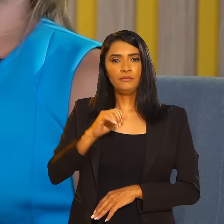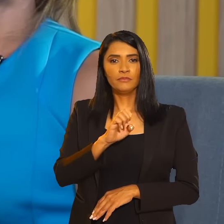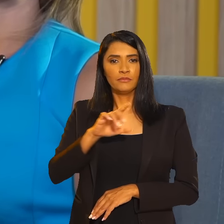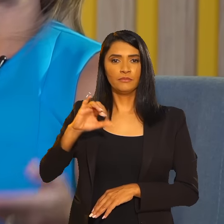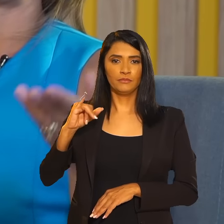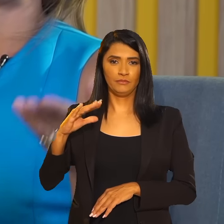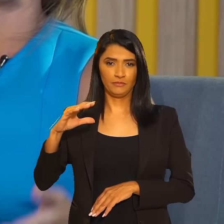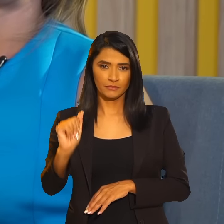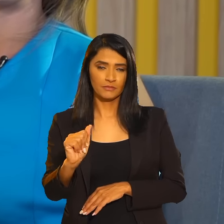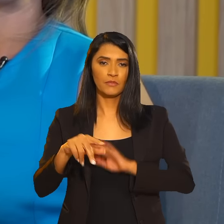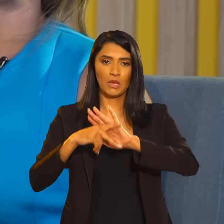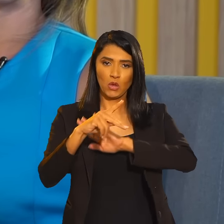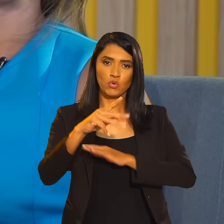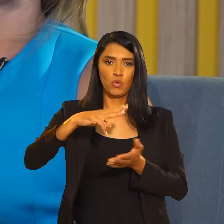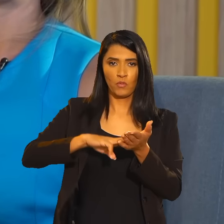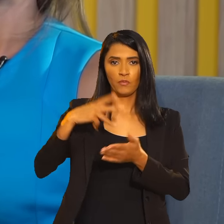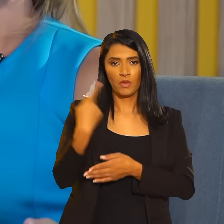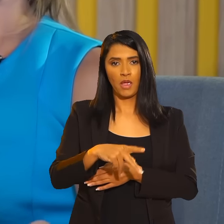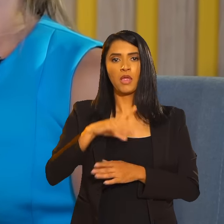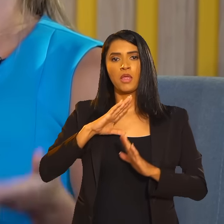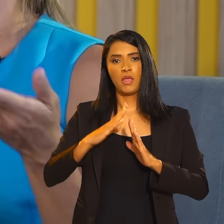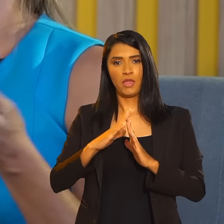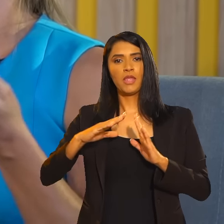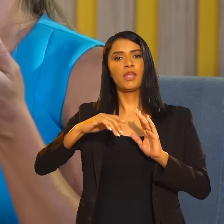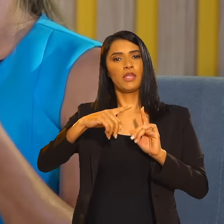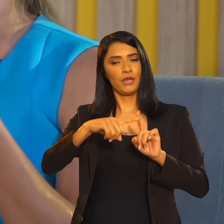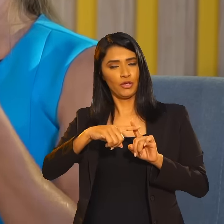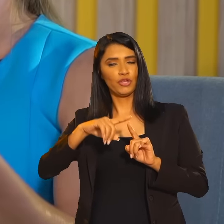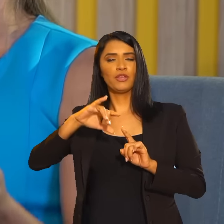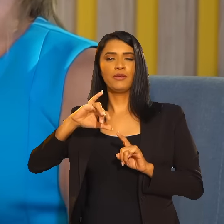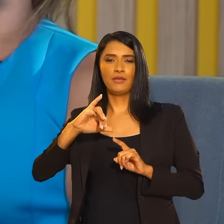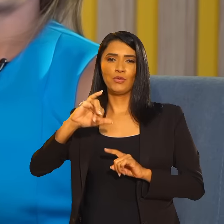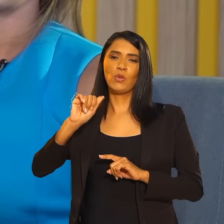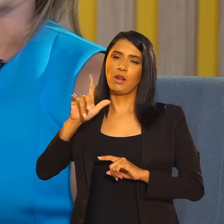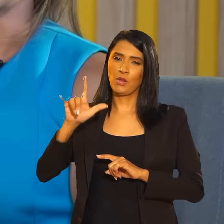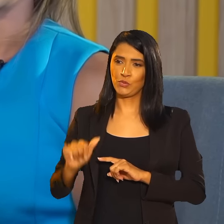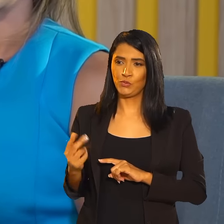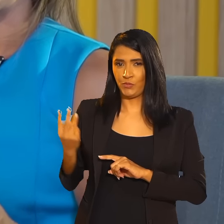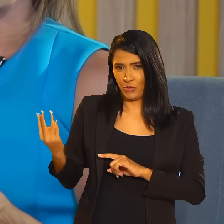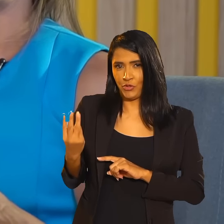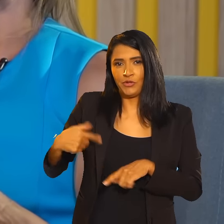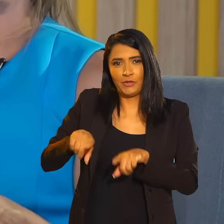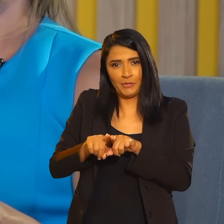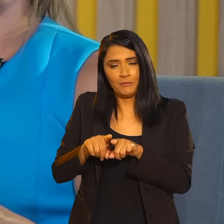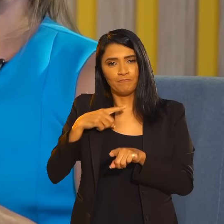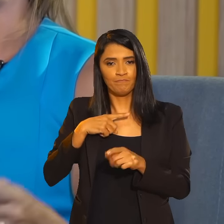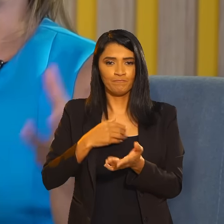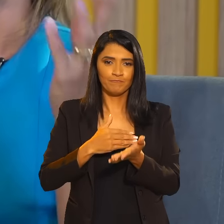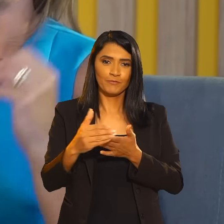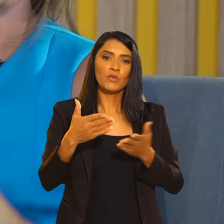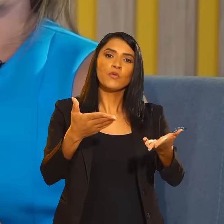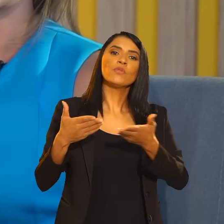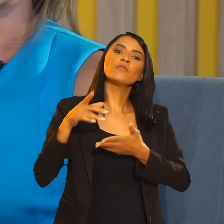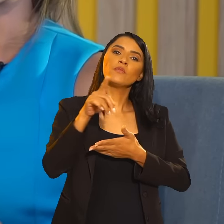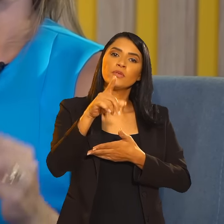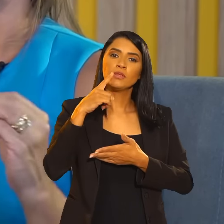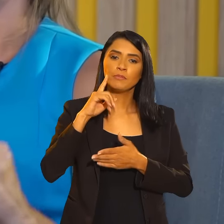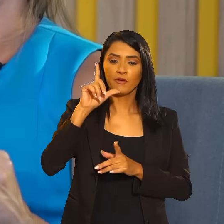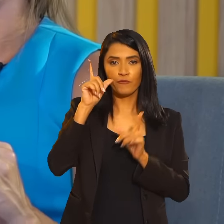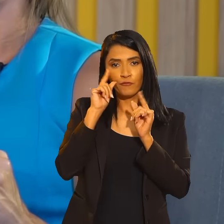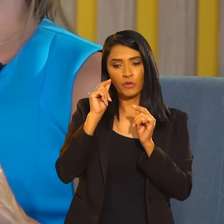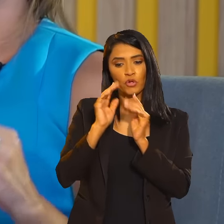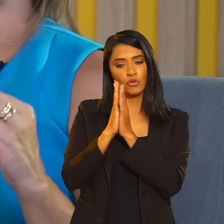sou membro aqui da Igreja Adventista do Lago Sul, assim como a Cris, o Dalmo e o Verivelton. E para a gente começar então, eu vou convidar você para